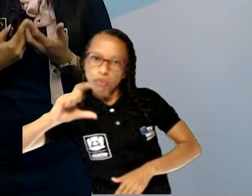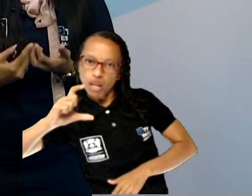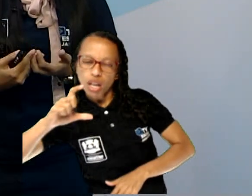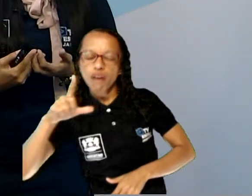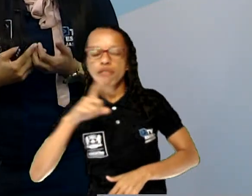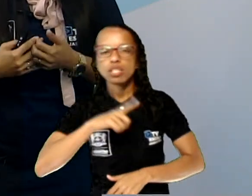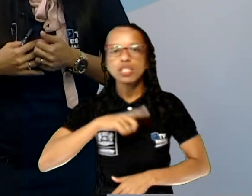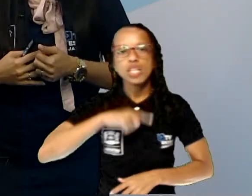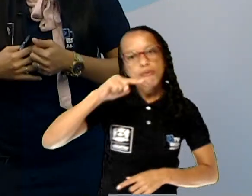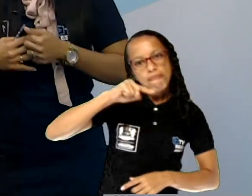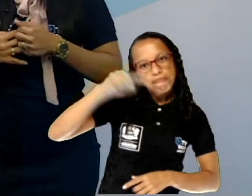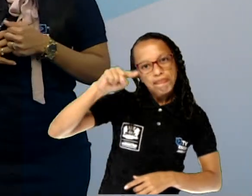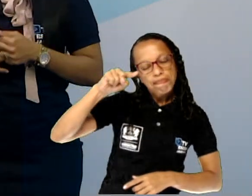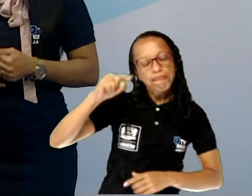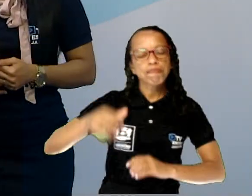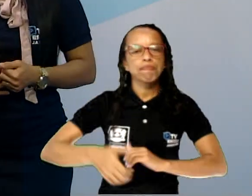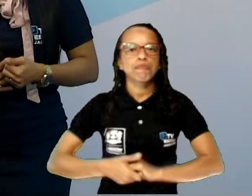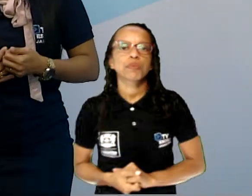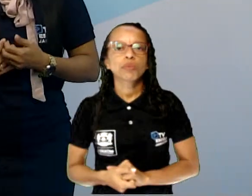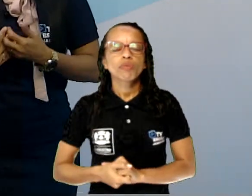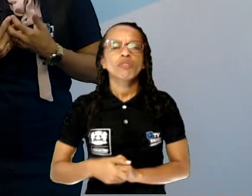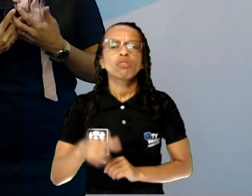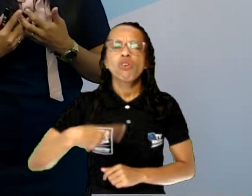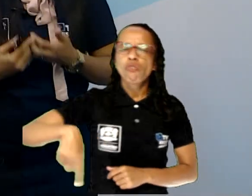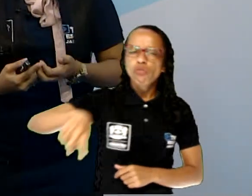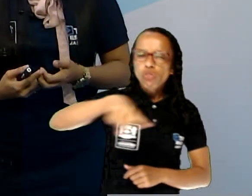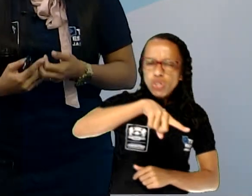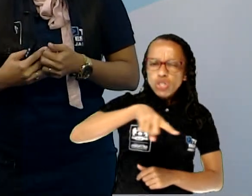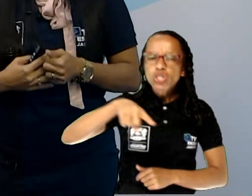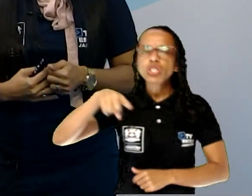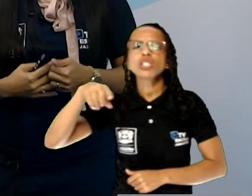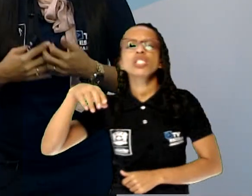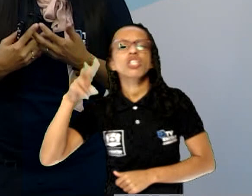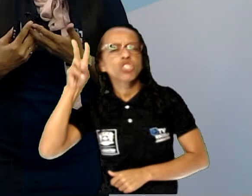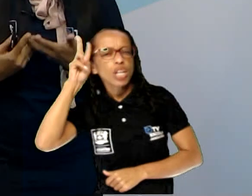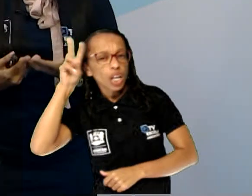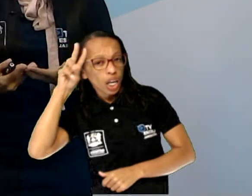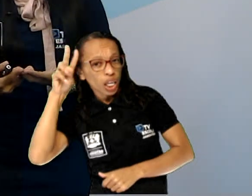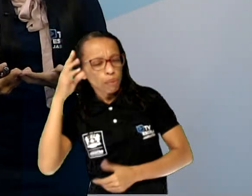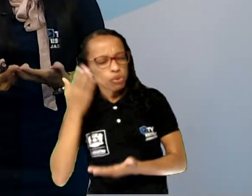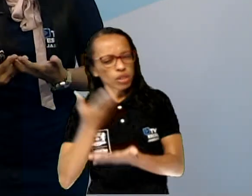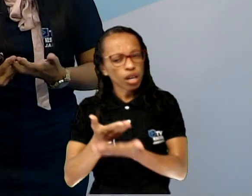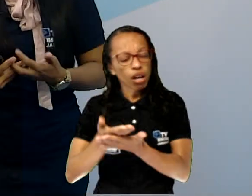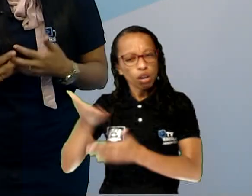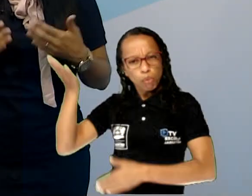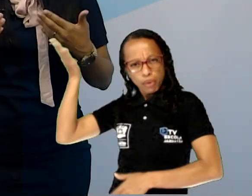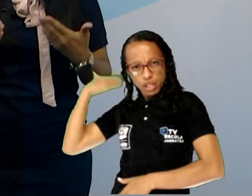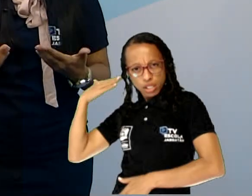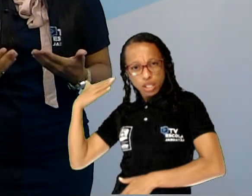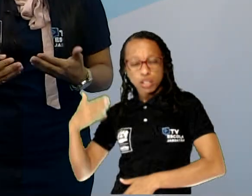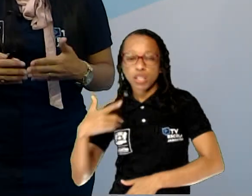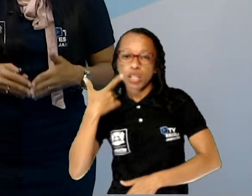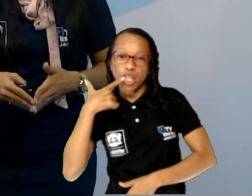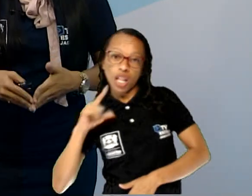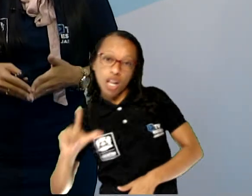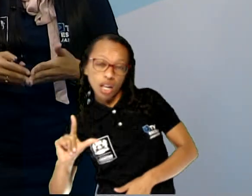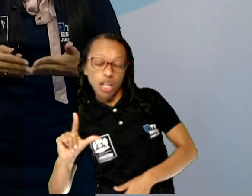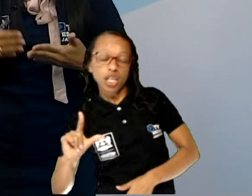têm acento? Não sei se vocês lembram na aula de pontuação que eu falei que na língua, né, na língua